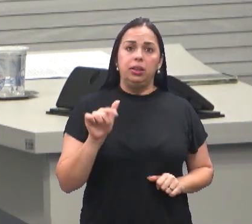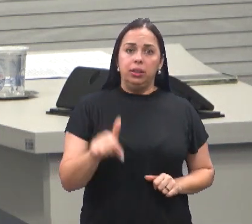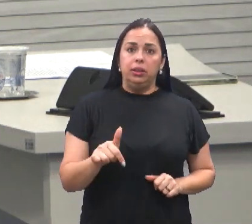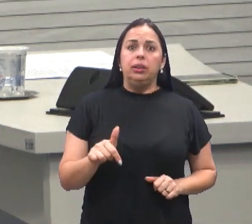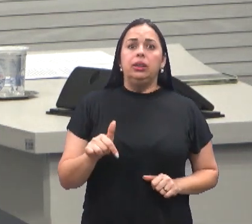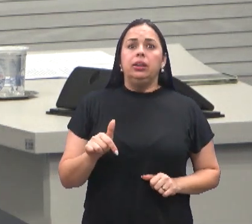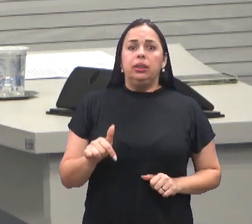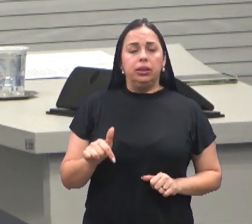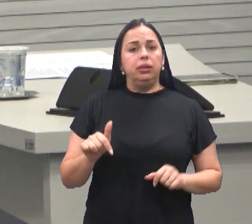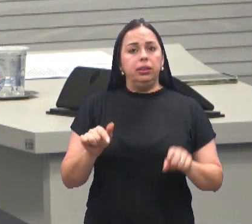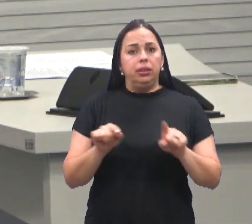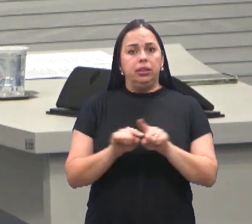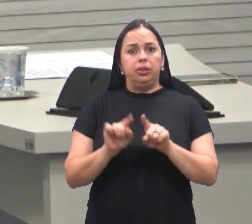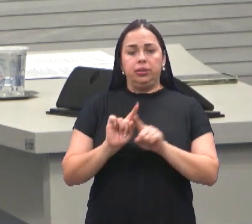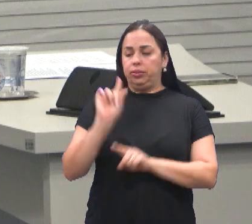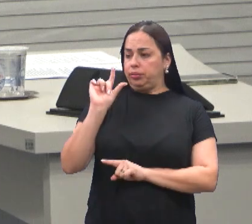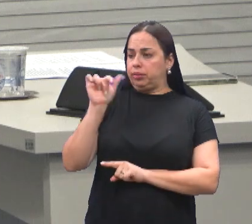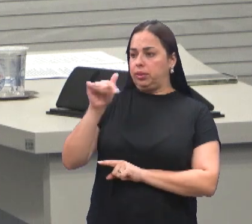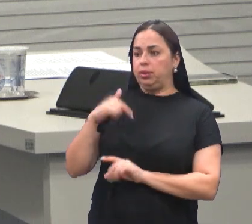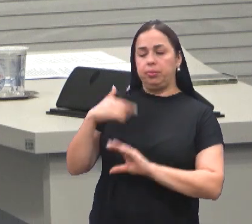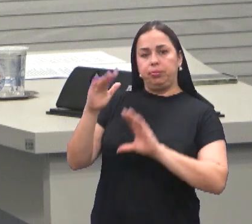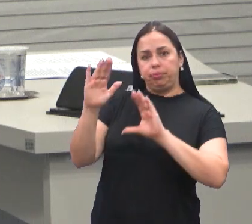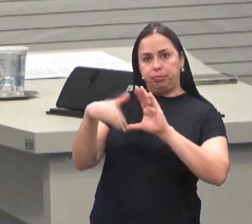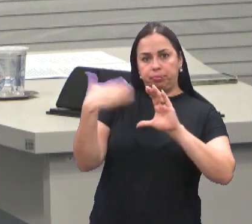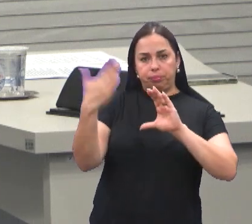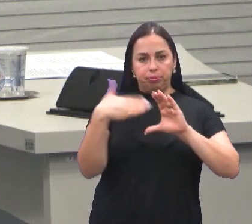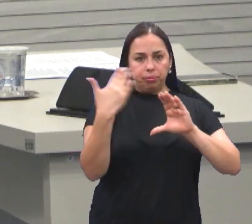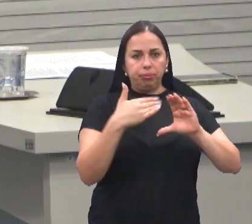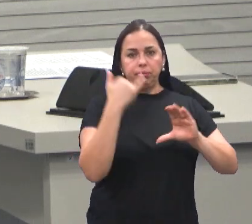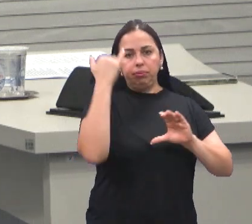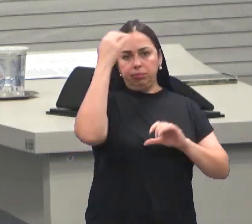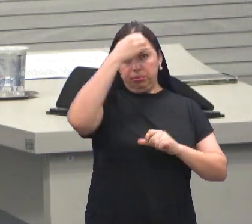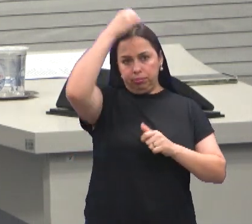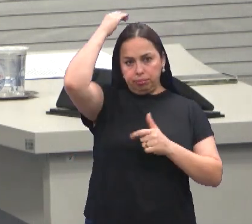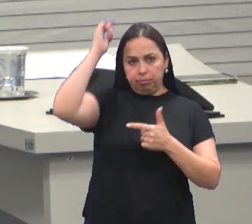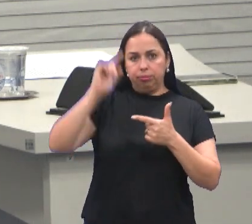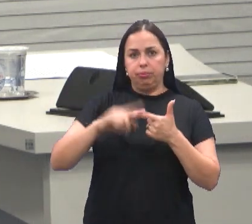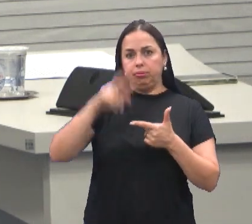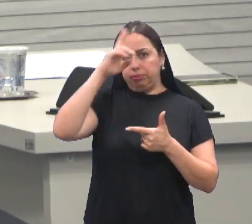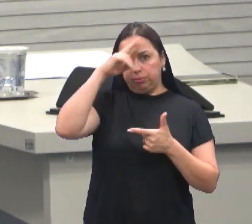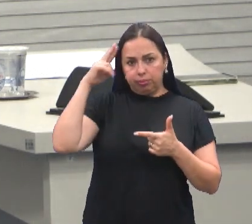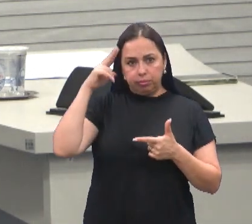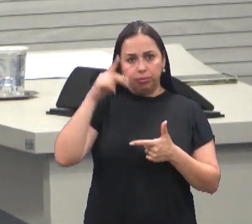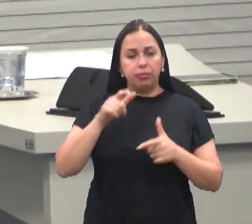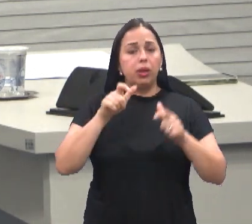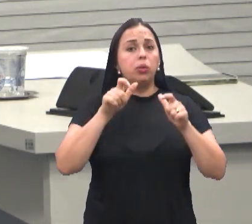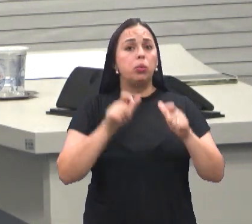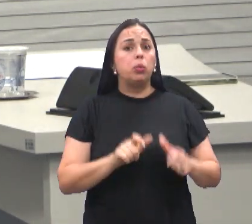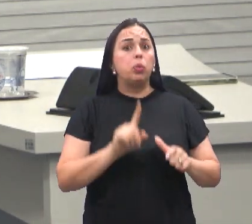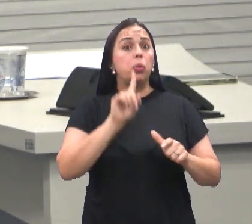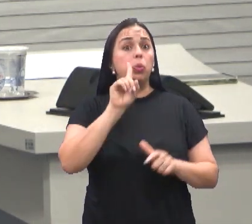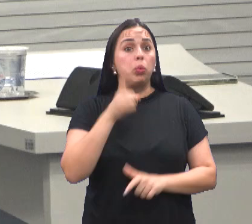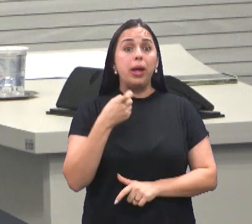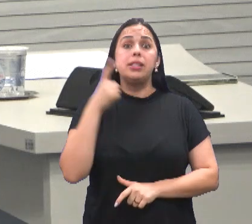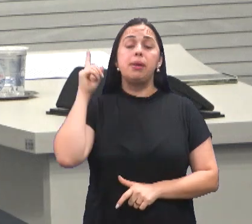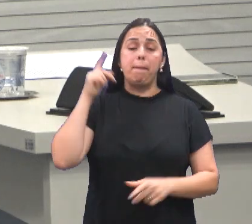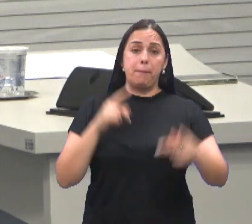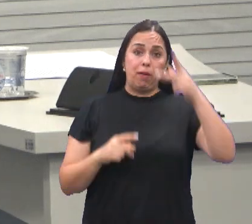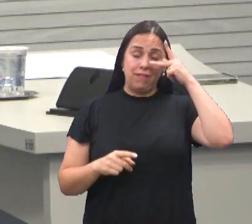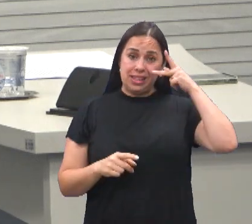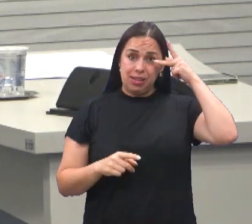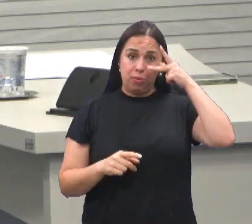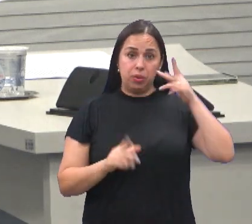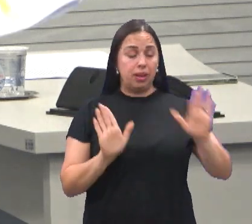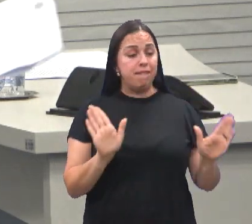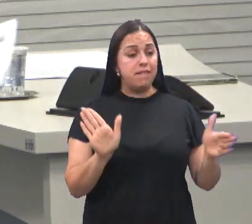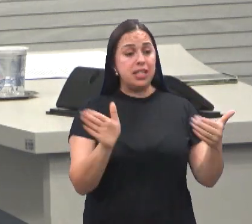recebi muitas ideias, vereador Roberto Chagas, vereador Carlos Abranches, de ser lá no antigo Provisão que está lá com